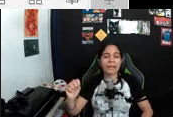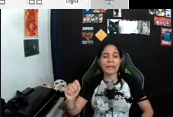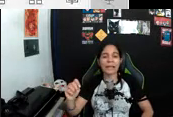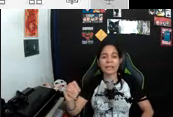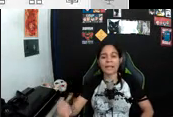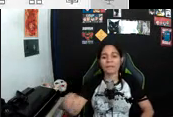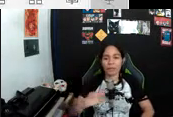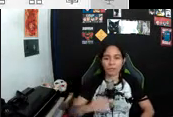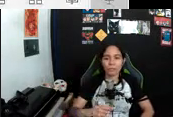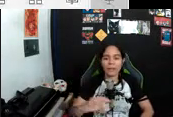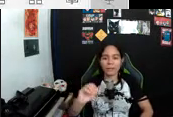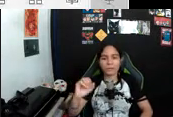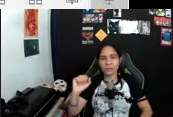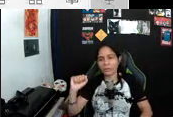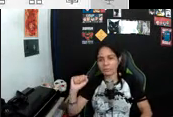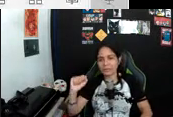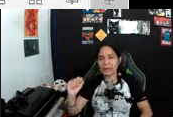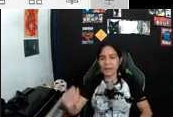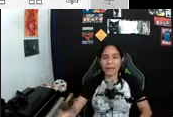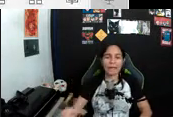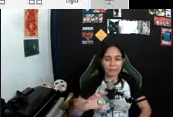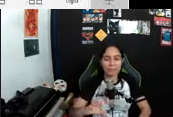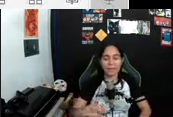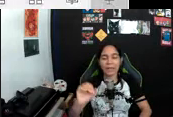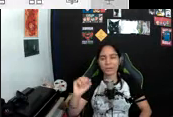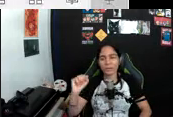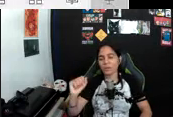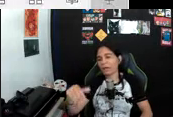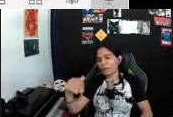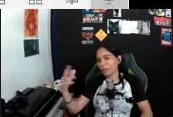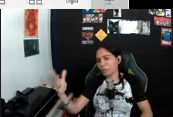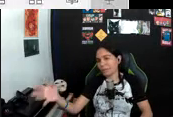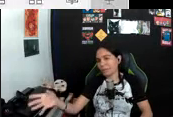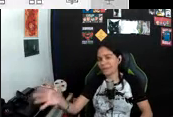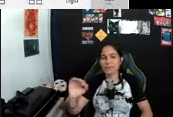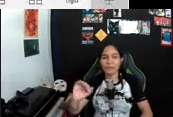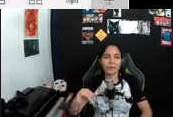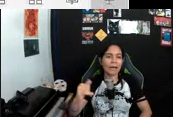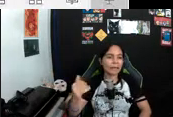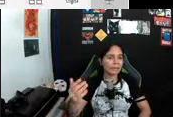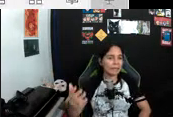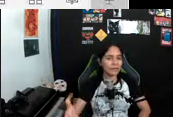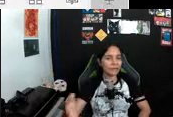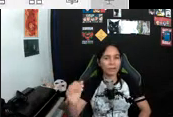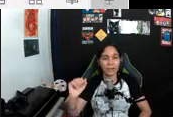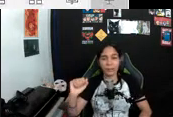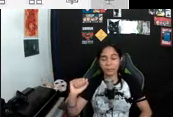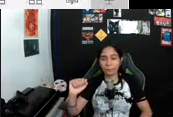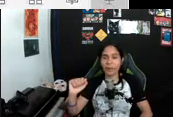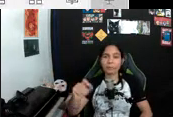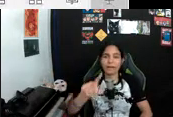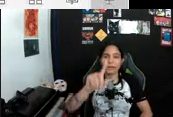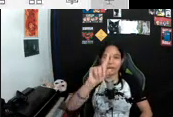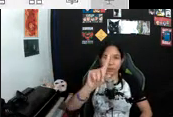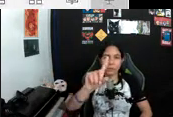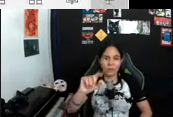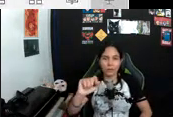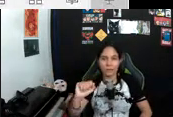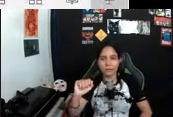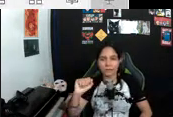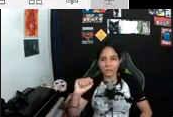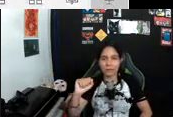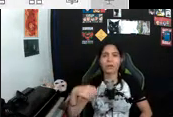atendimento, e aí ela fica com medo de denunciar. Ah, ele é médico, ah, ele é conhecido, ah, ele tem dinheiro.